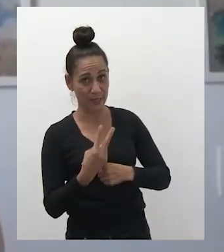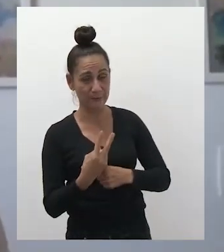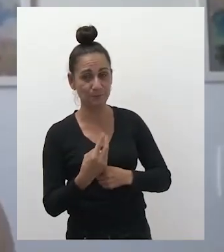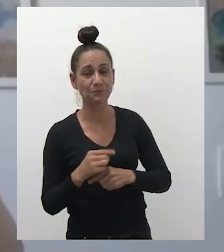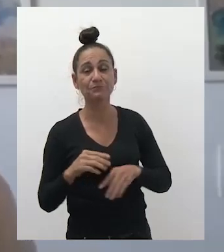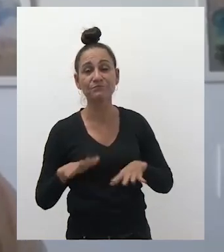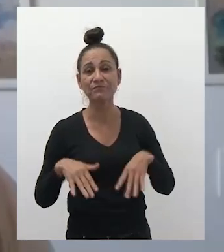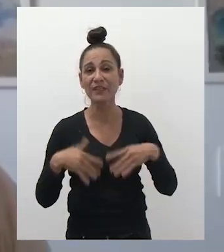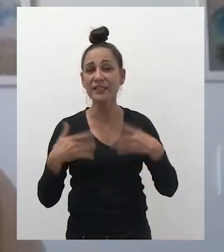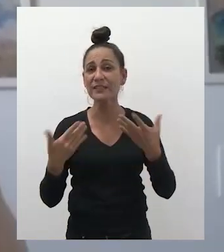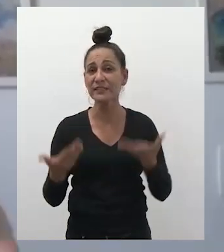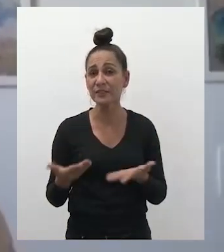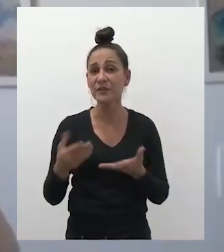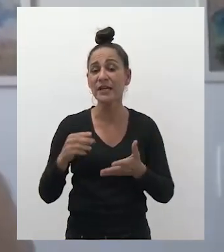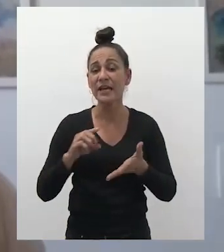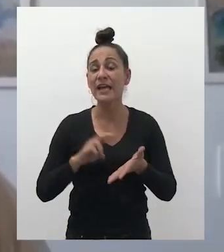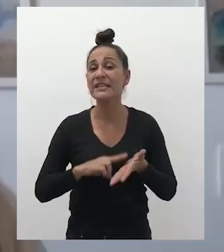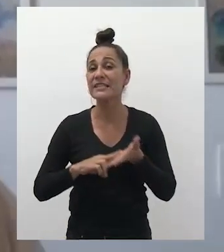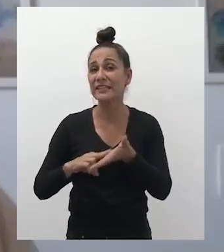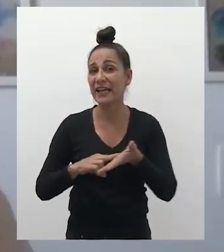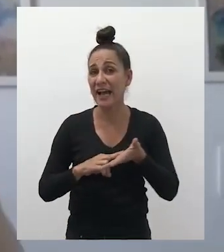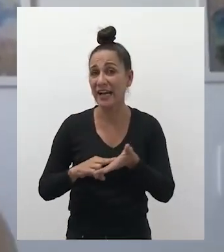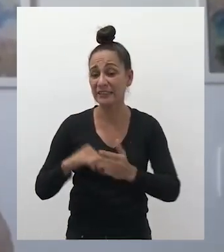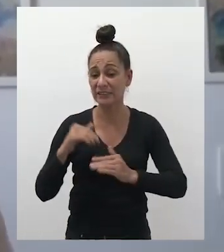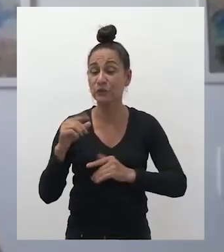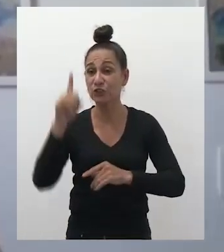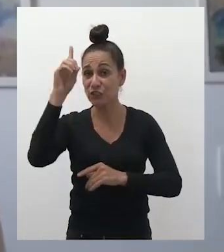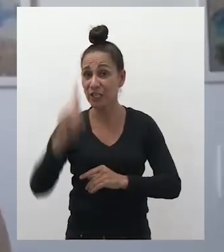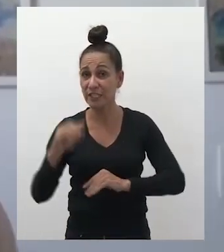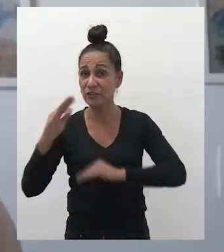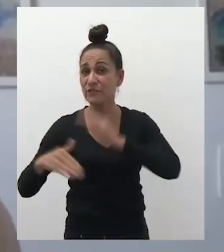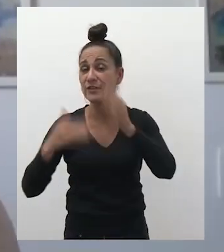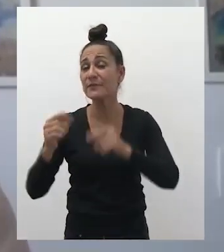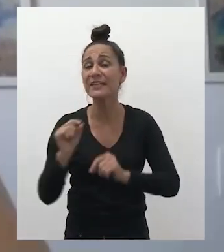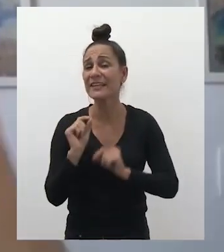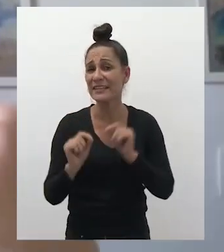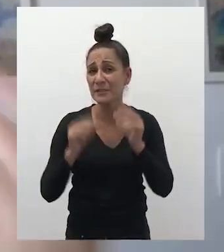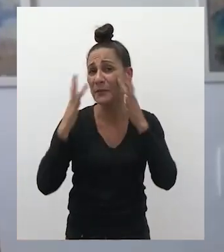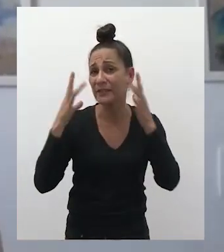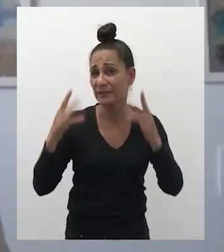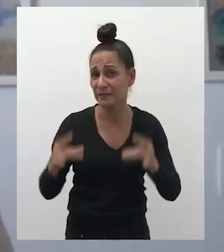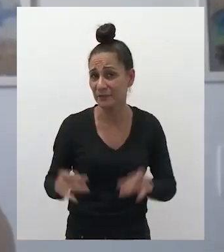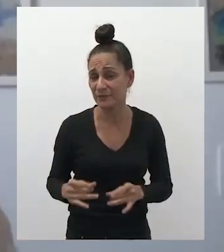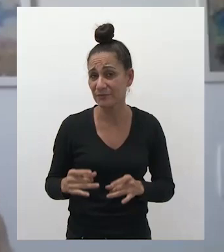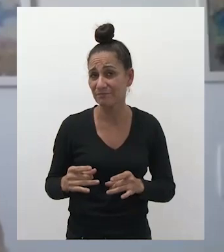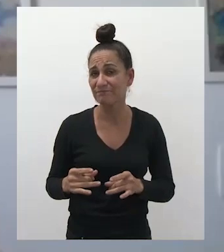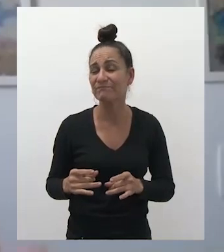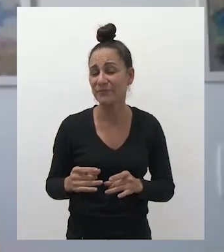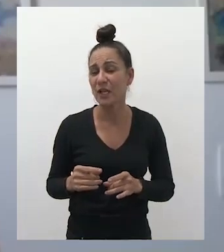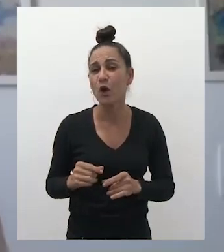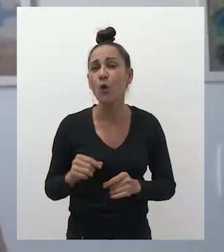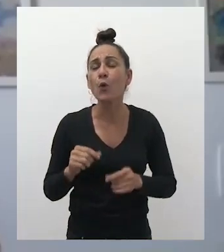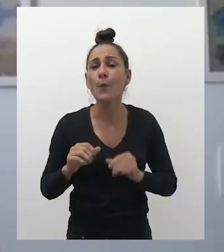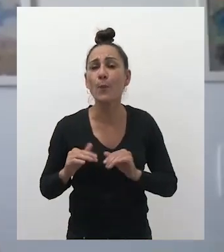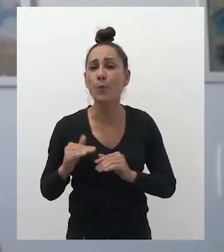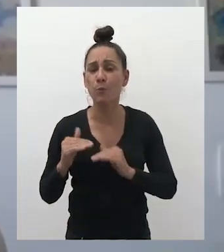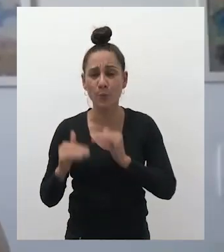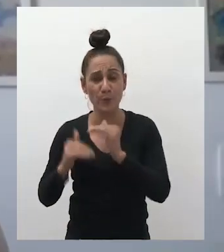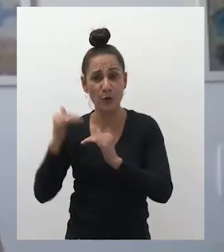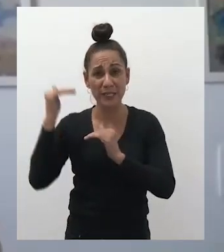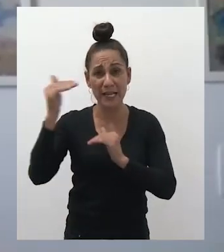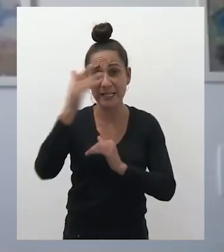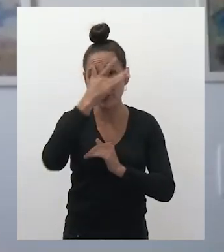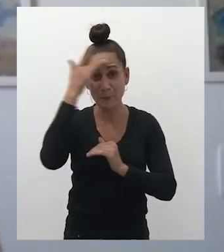essa declaração sobre o direito ao desenvolvimento, o que ela fala? Que o progresso pertence